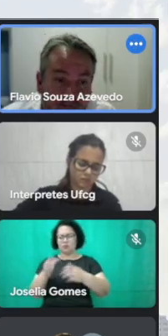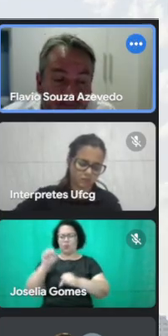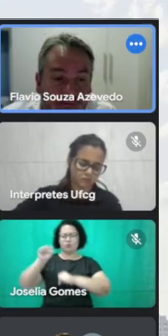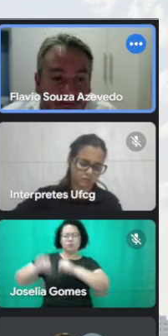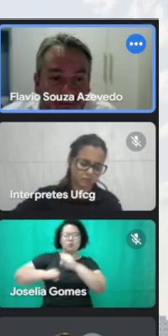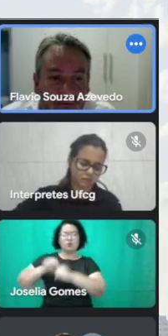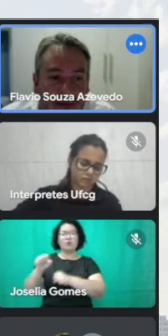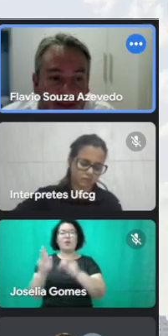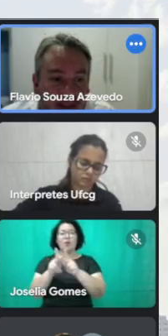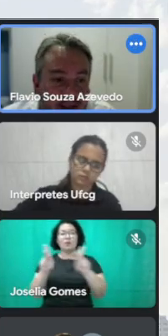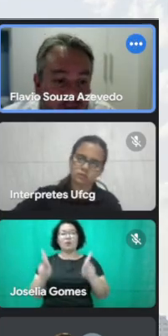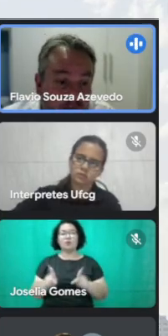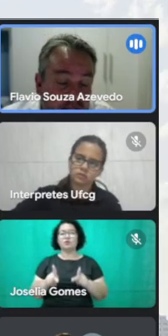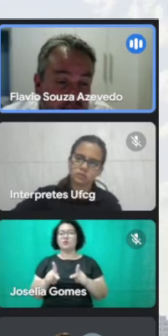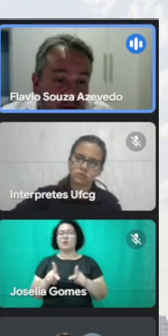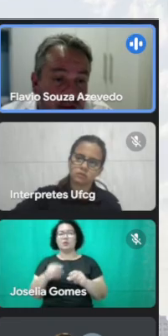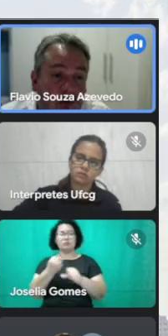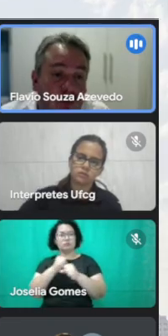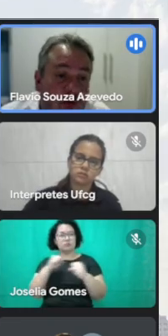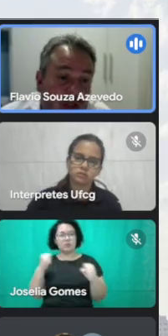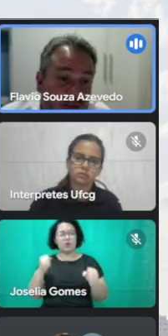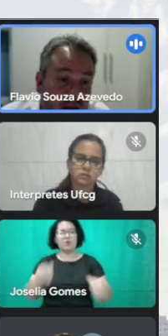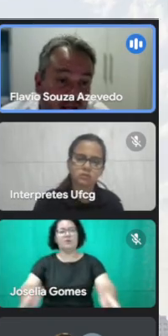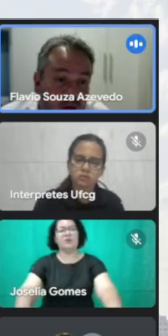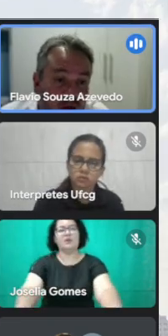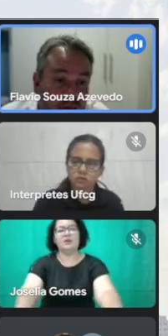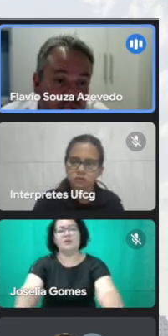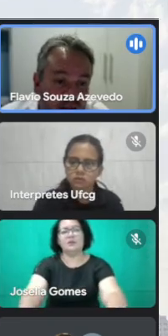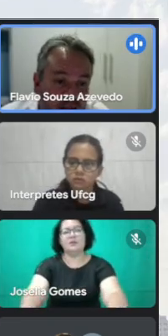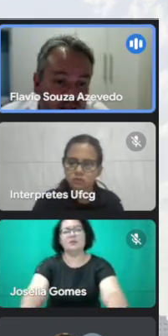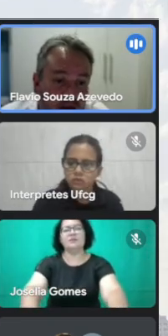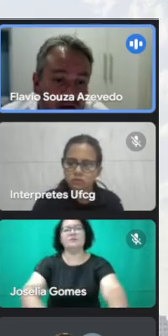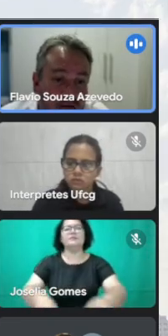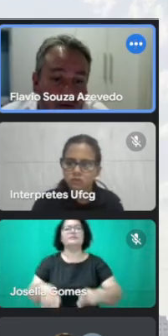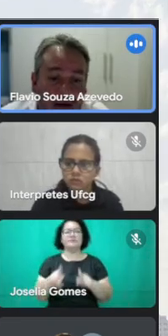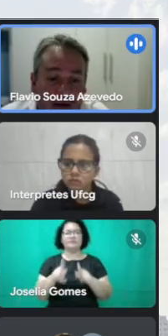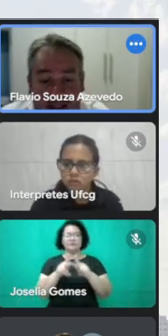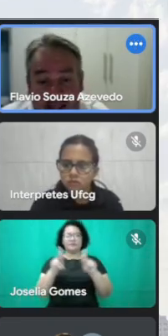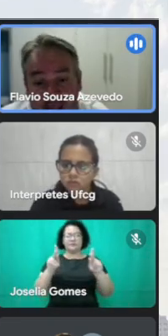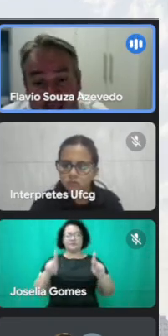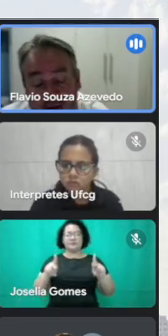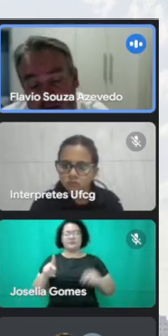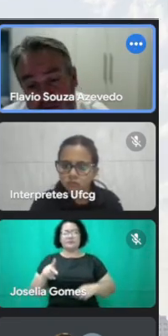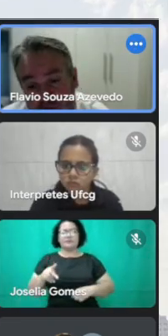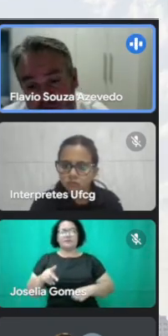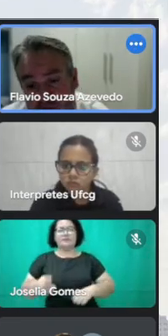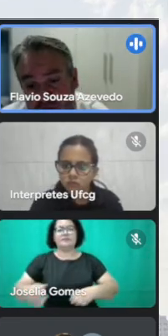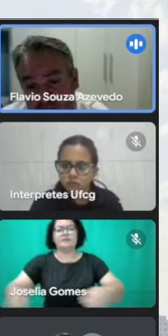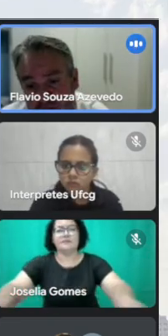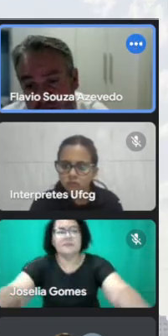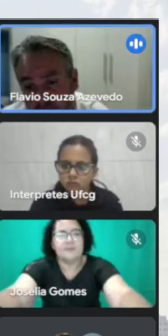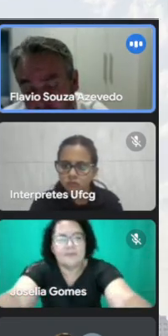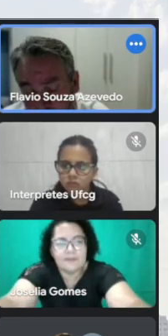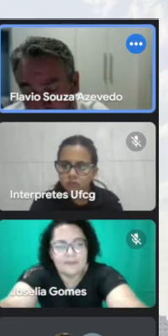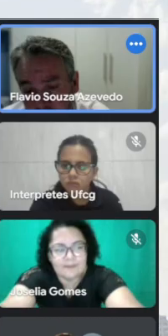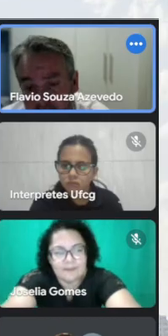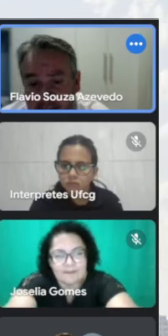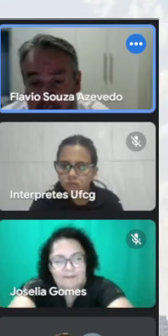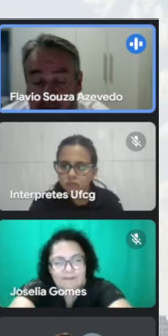gigantesco. Esse projeto é o projeto Parque Orla Piratininga, né, que é um projeto